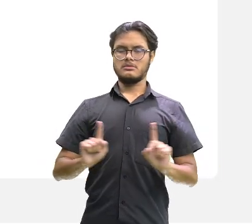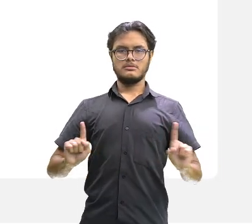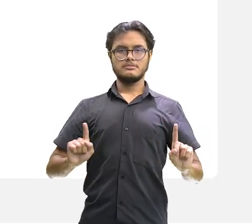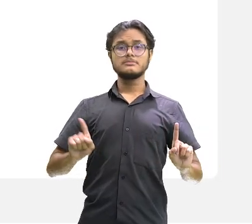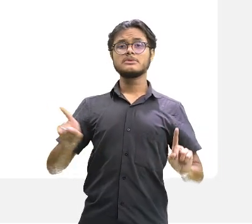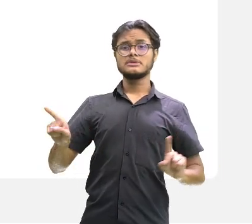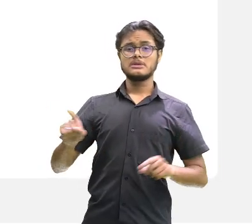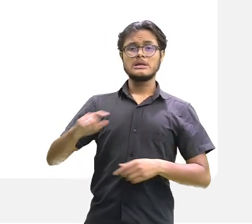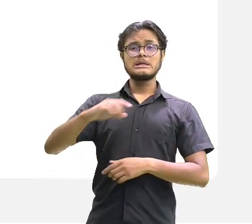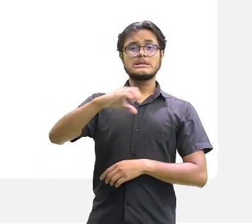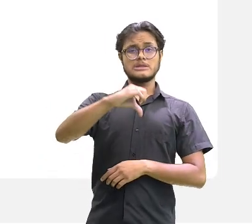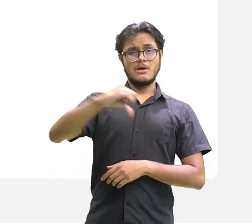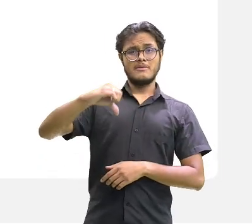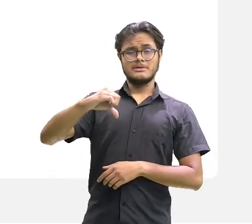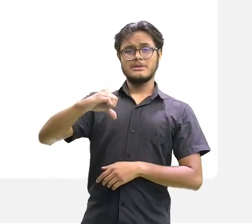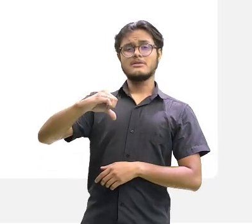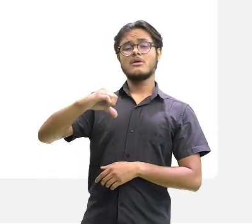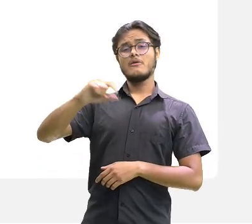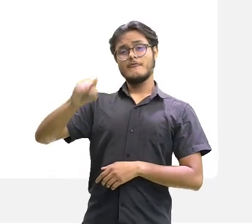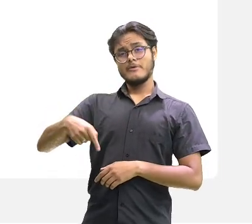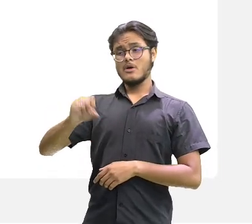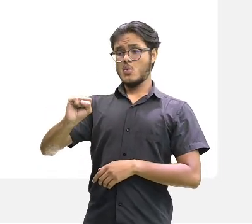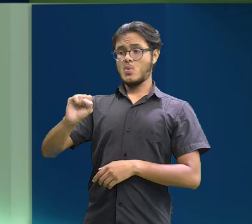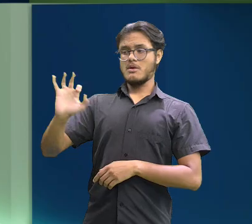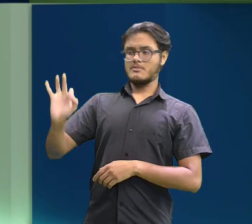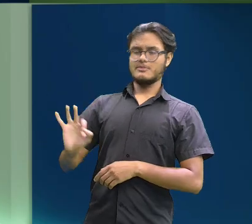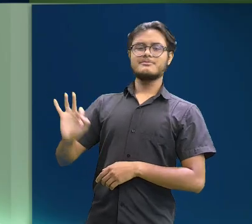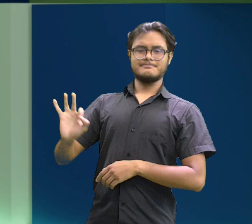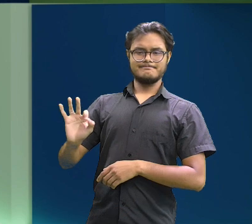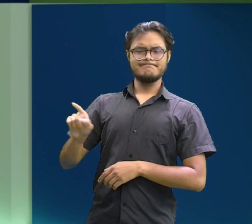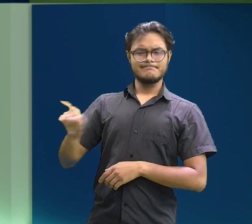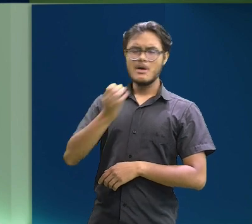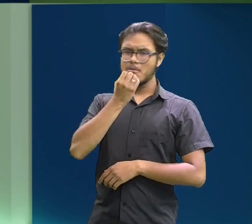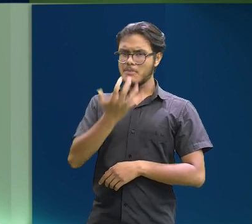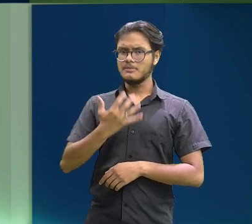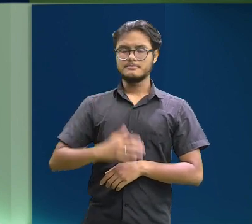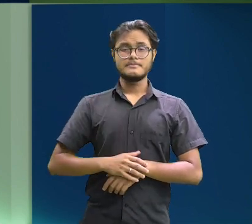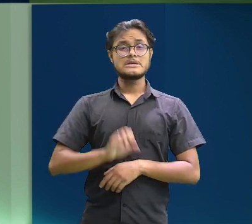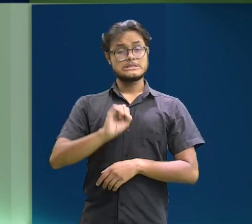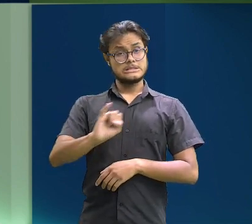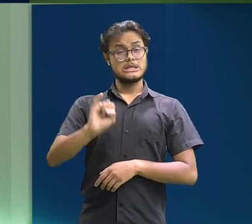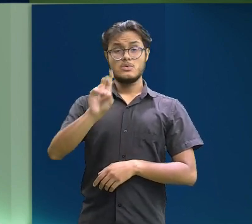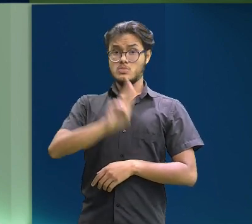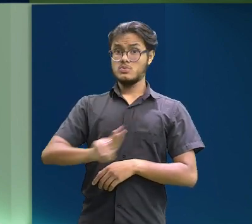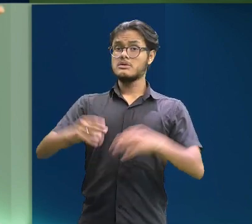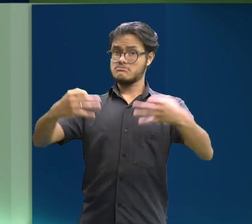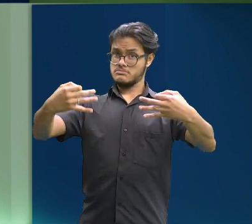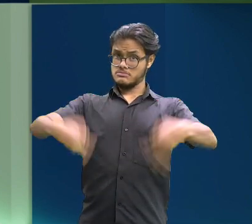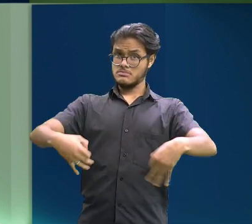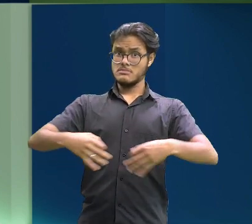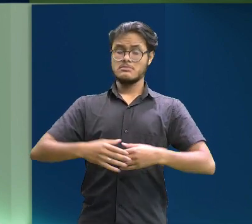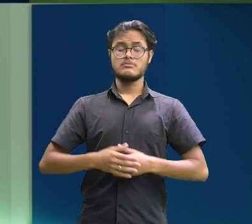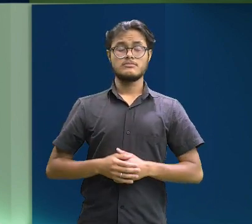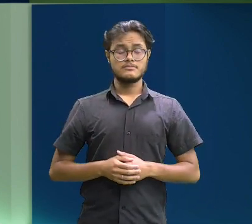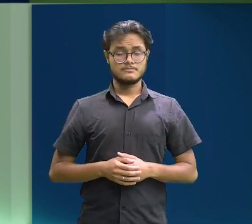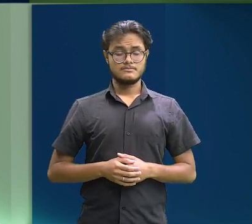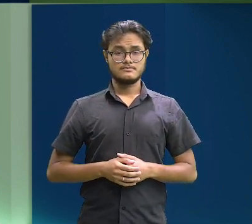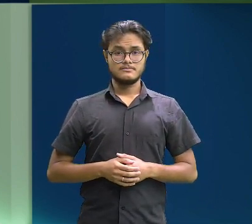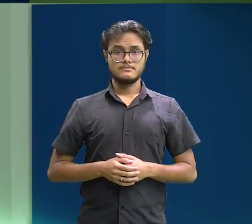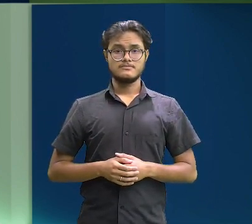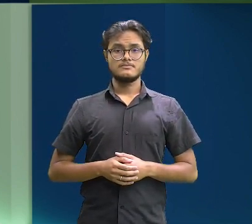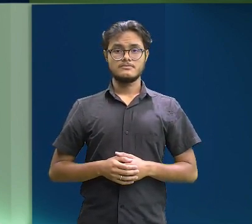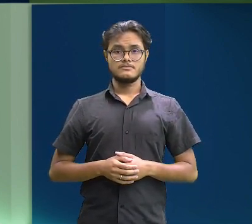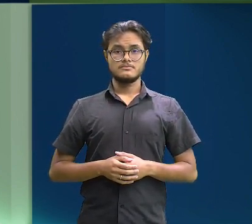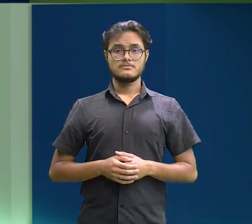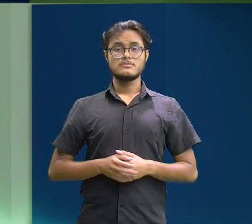de 99,8% quando utilizados de forma correta e